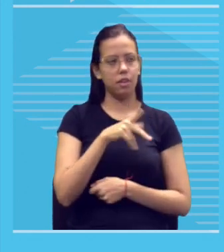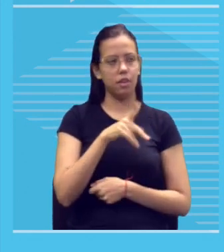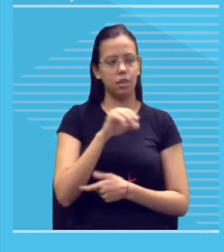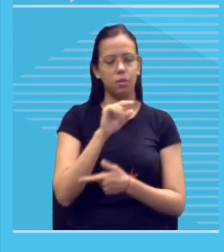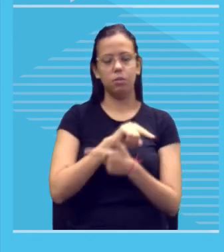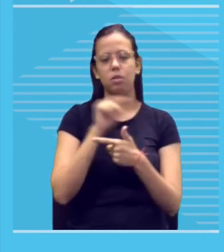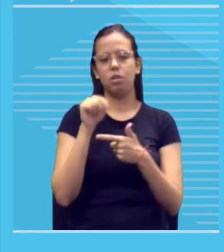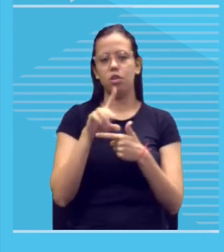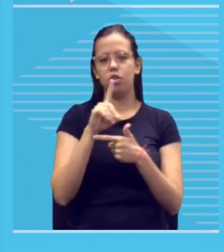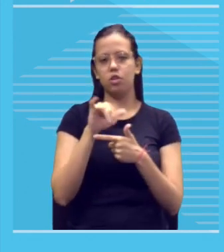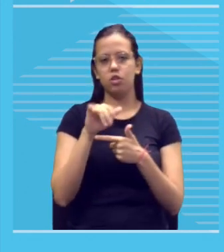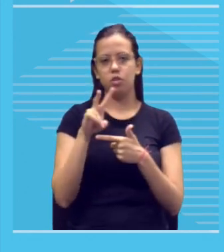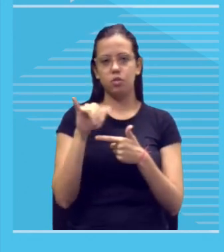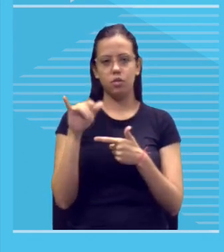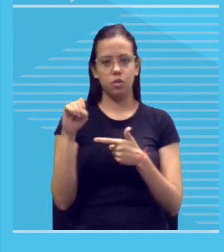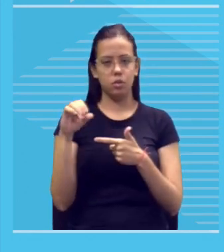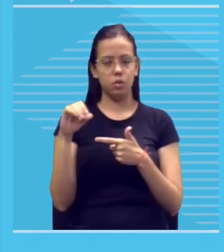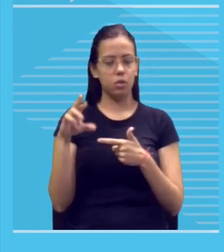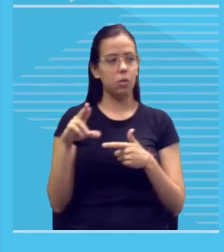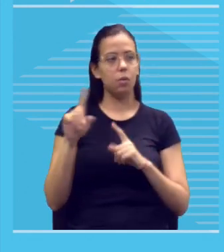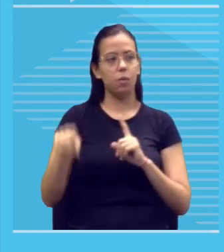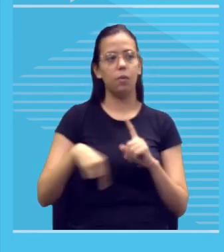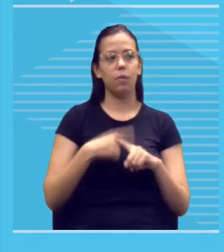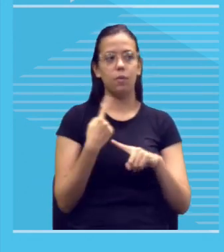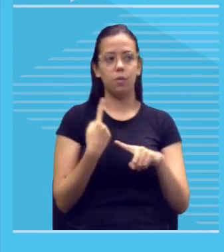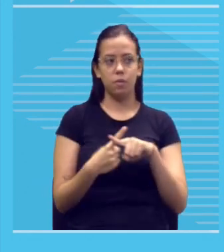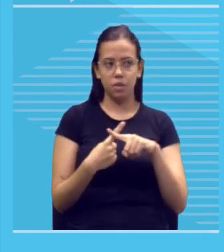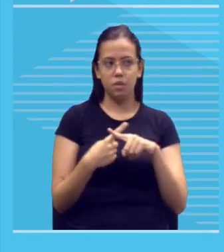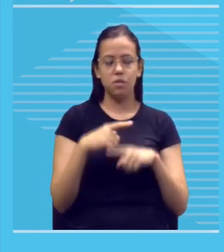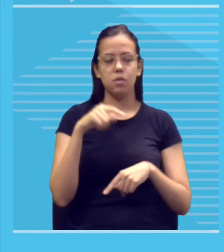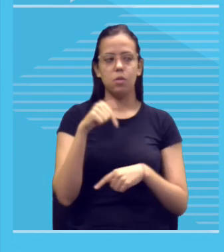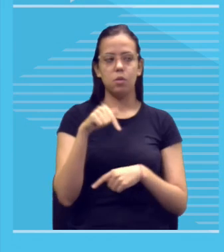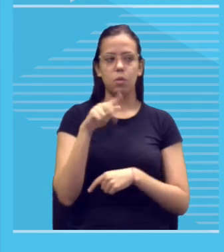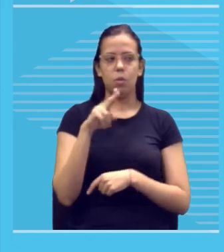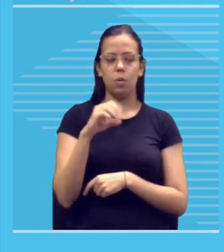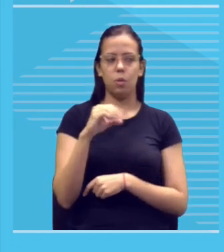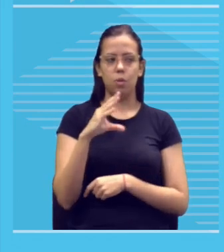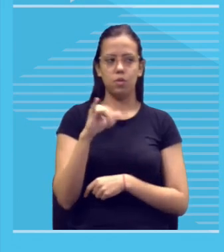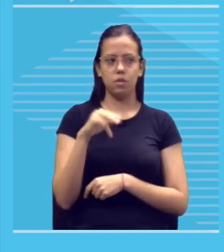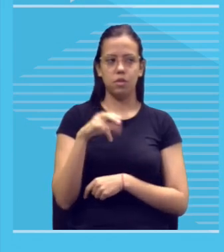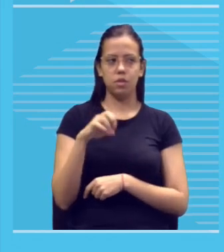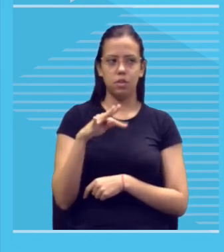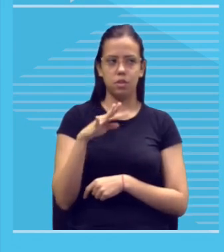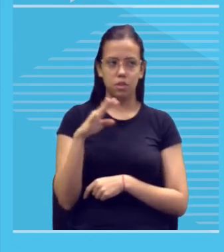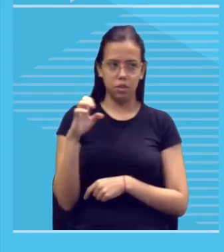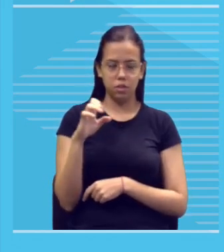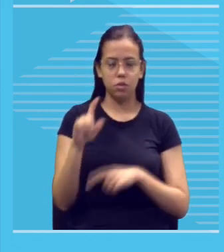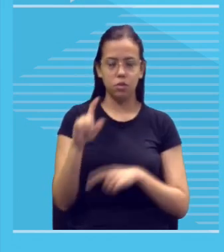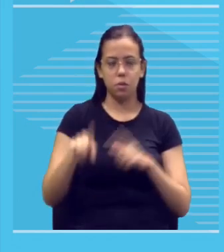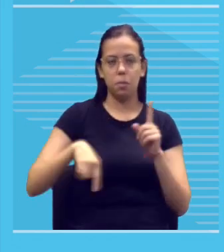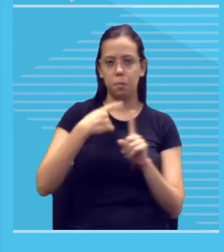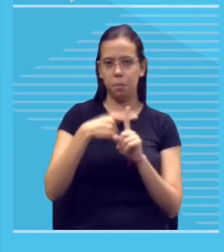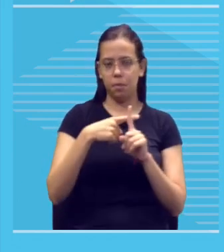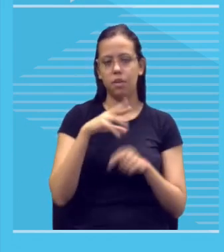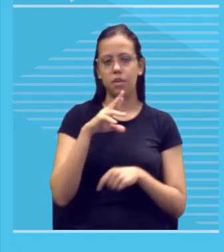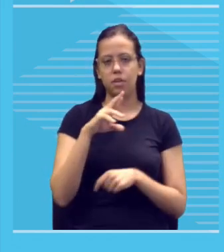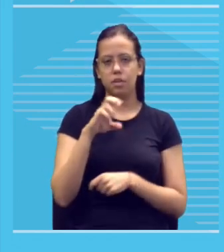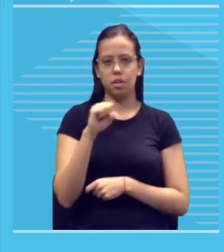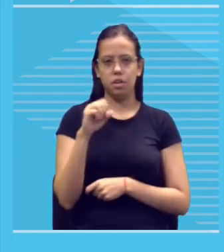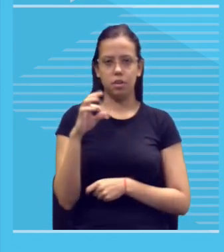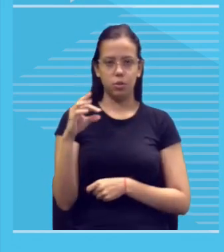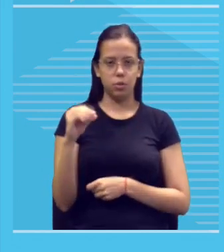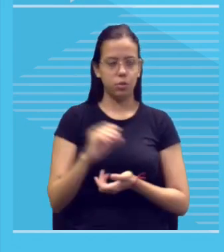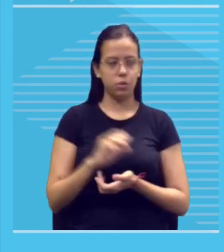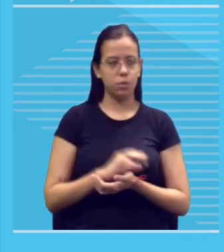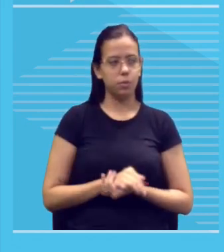dividendo é igual ao divisor vezes o quociente que é 9 mas o resto aí ó